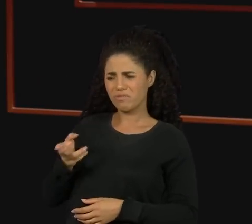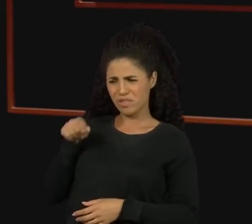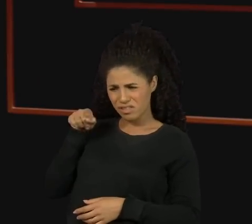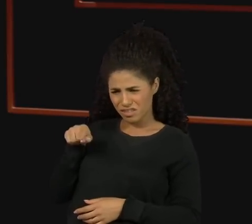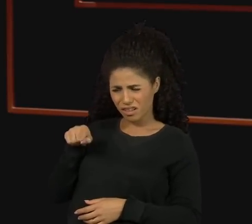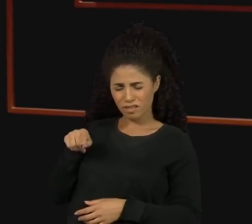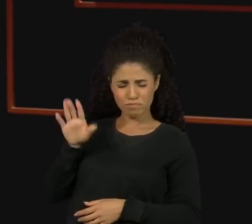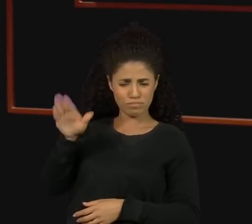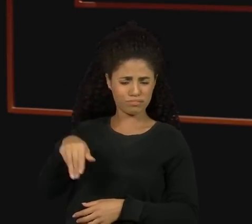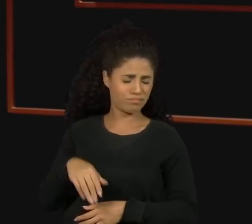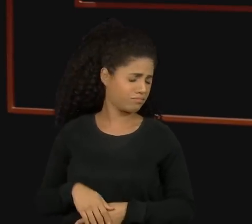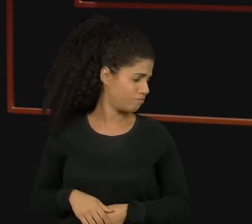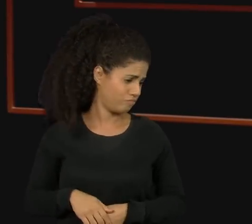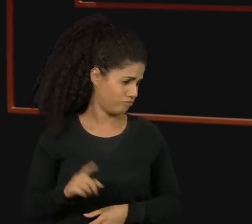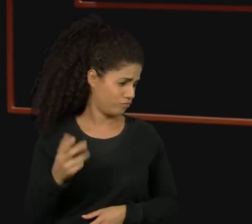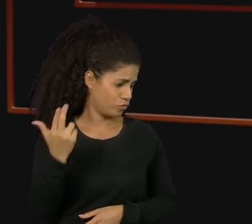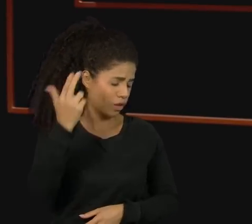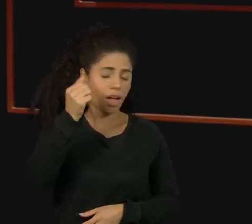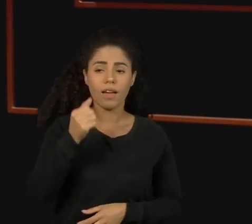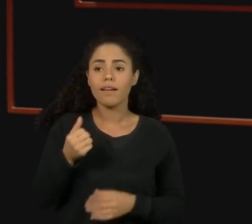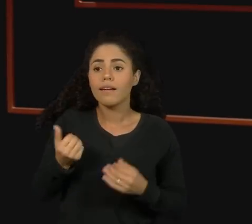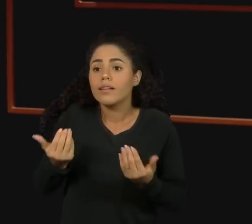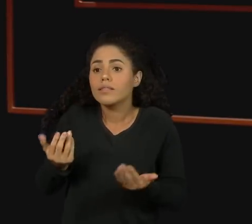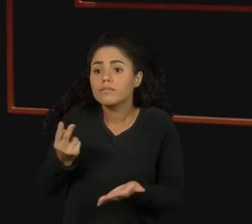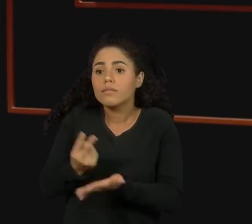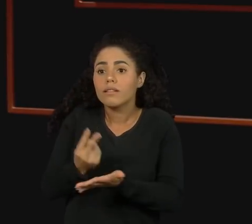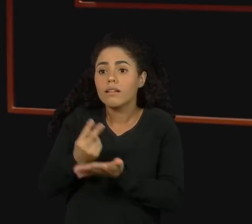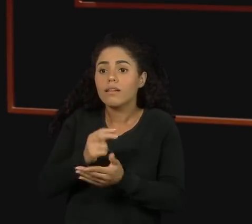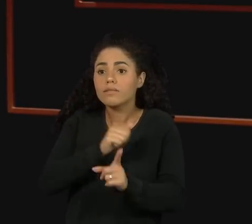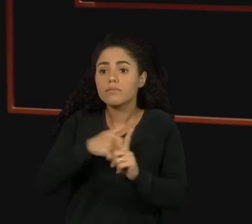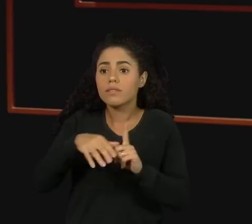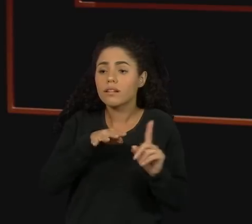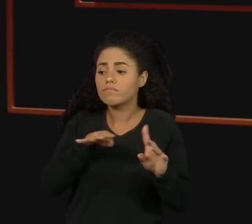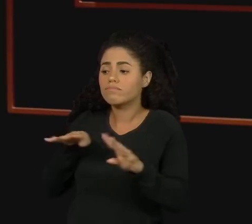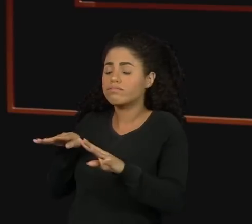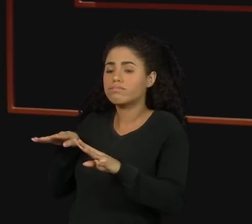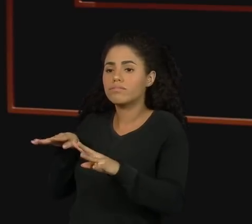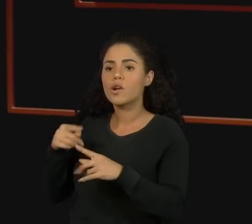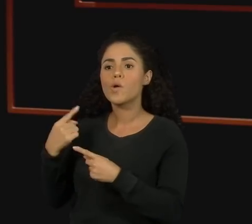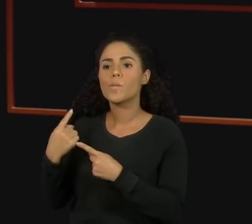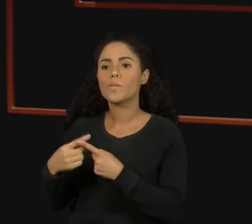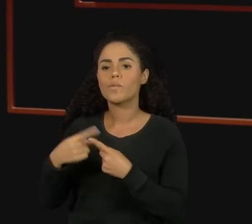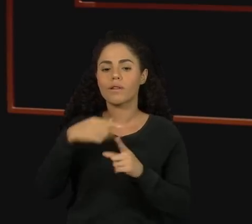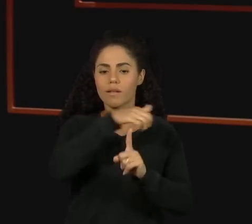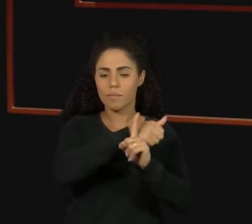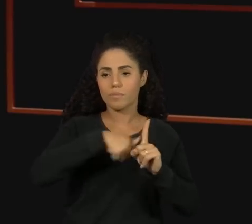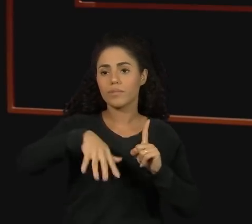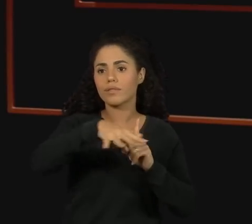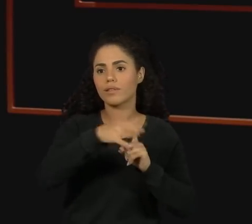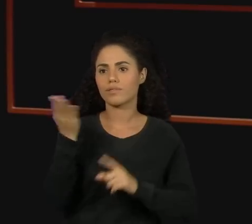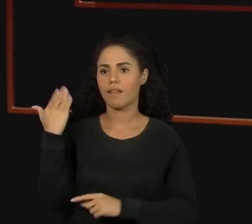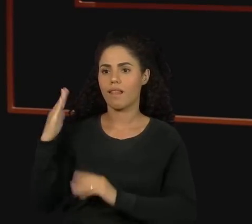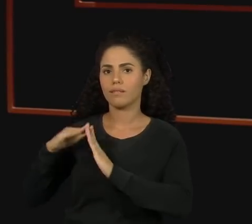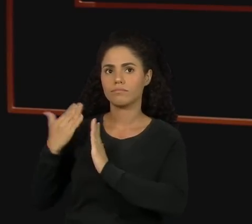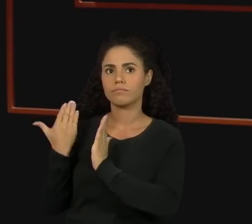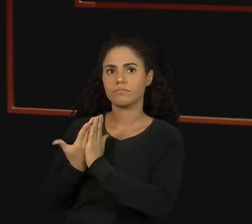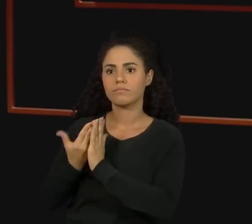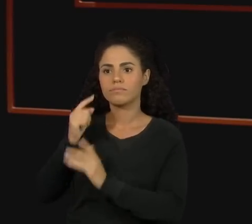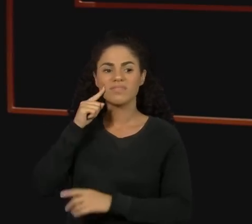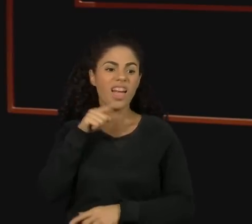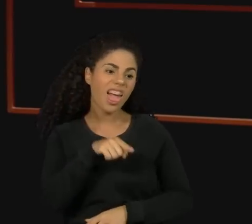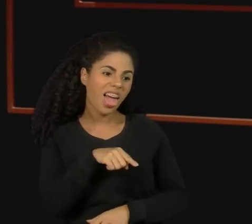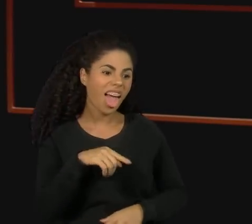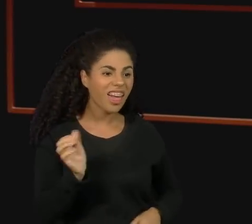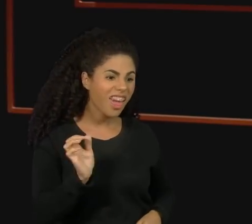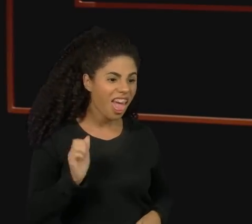muito subjugado, e pela sociedade, né, também, que era uma sociedade que desde a escola falava para mim, o Jorginho bichinha,